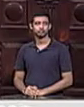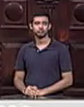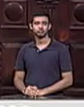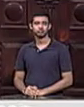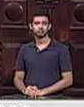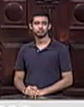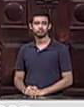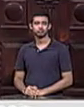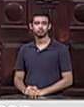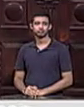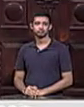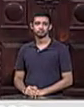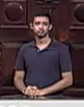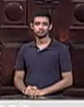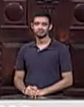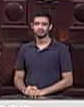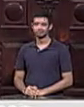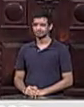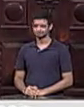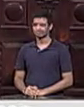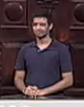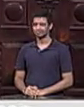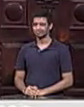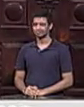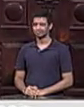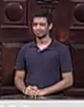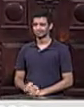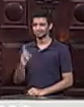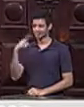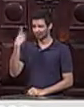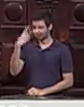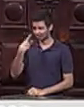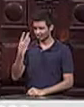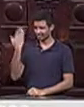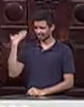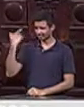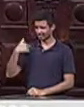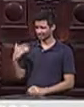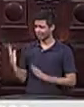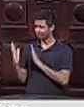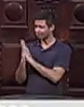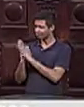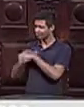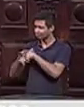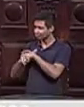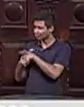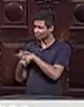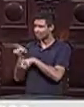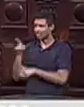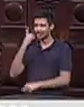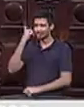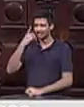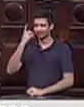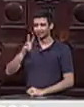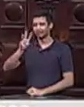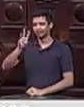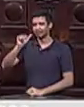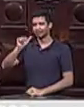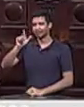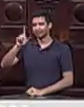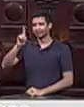pouco compartilhava uma informação com o deputado Valdec e com o